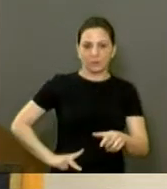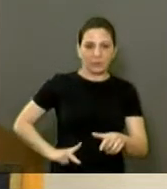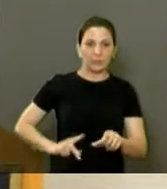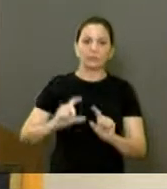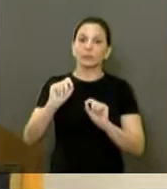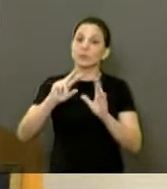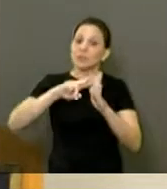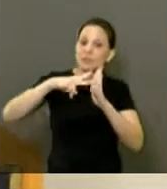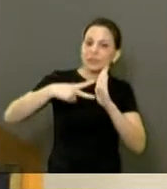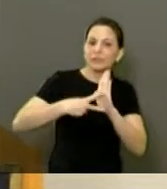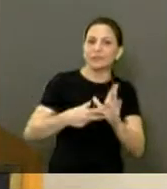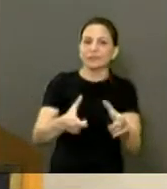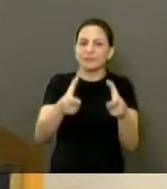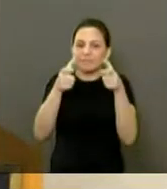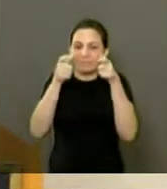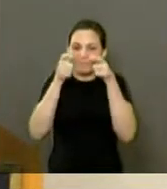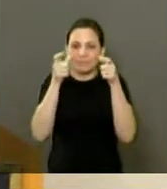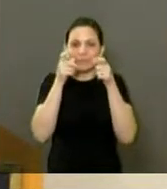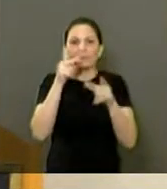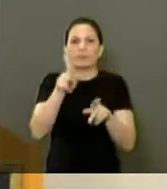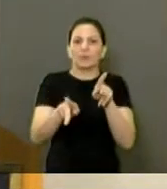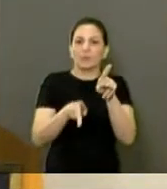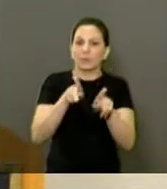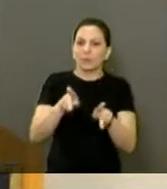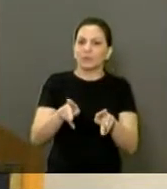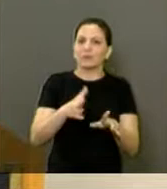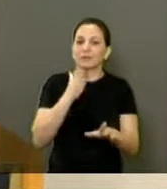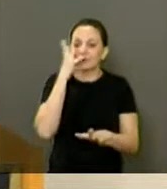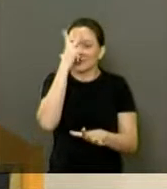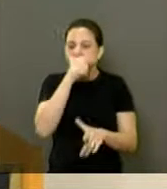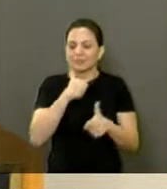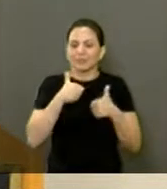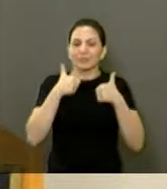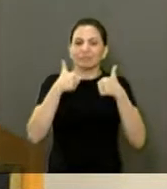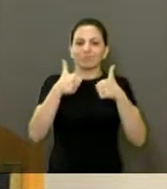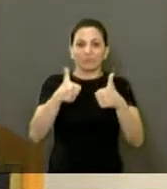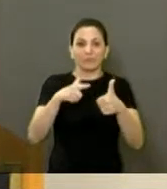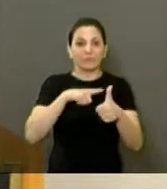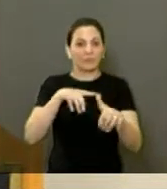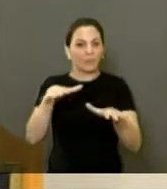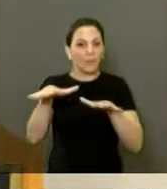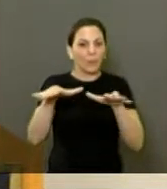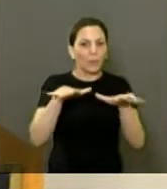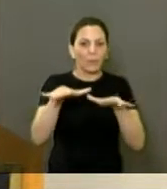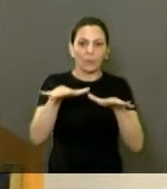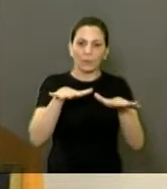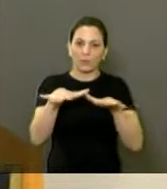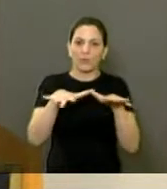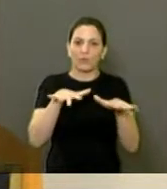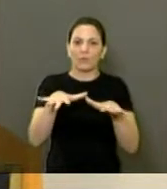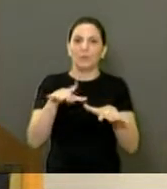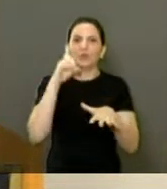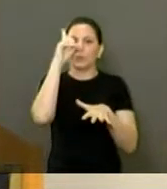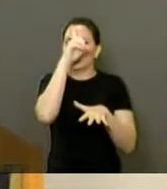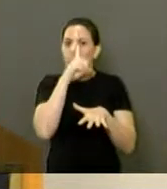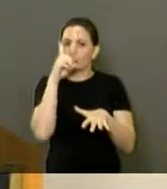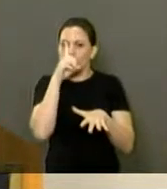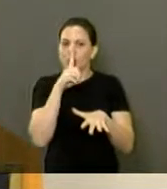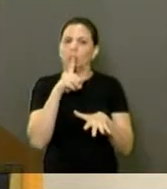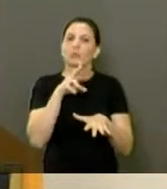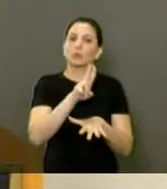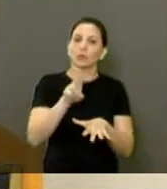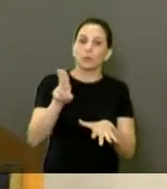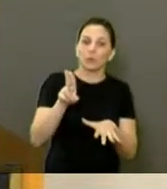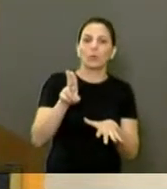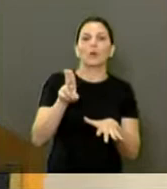é interessante é que o nosso povo é maravilhoso mesmo. Houve um movimento anterior ao de domingo, chamado